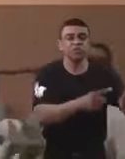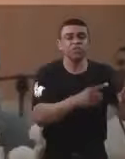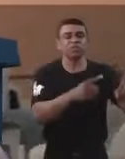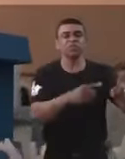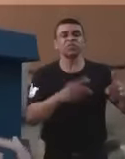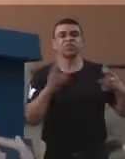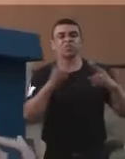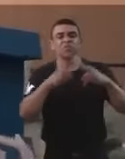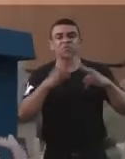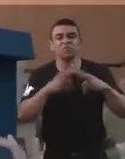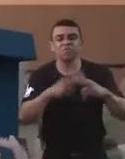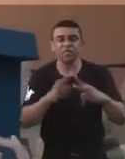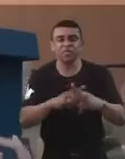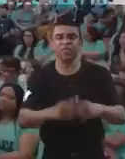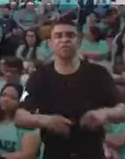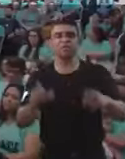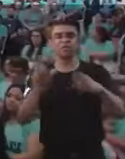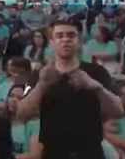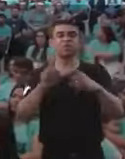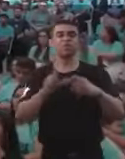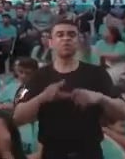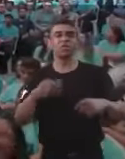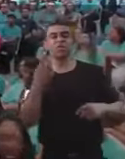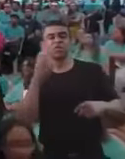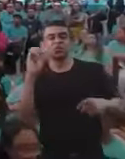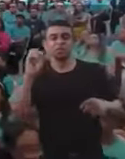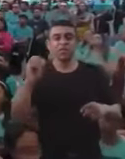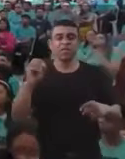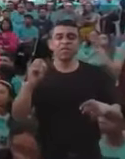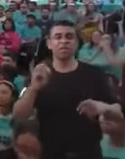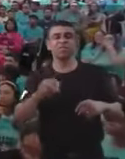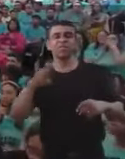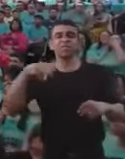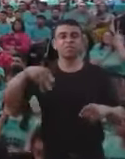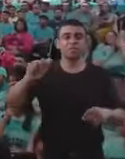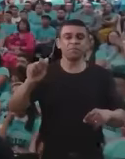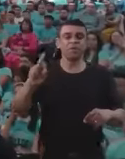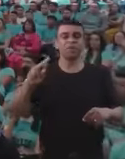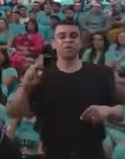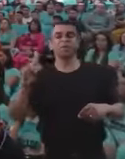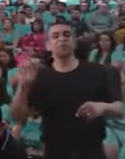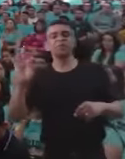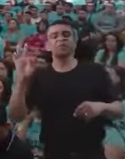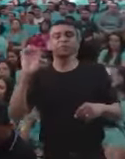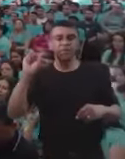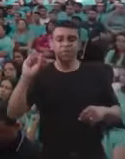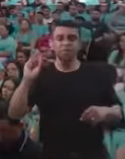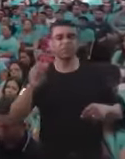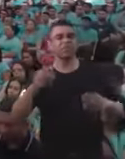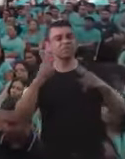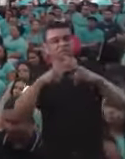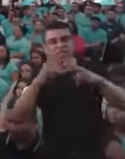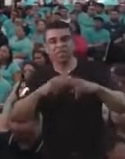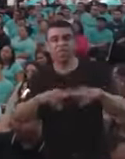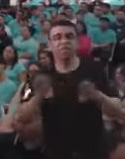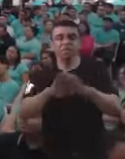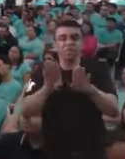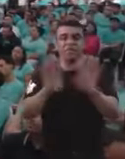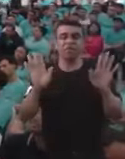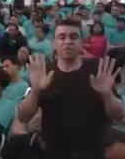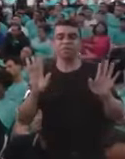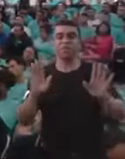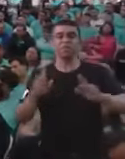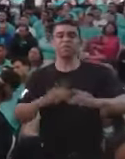com Maria. Maria só fica ouvindo pregação no YouTube. Maria fica ouvindo o hino da Umadep. E eu estou aqui fazendo